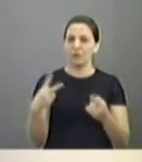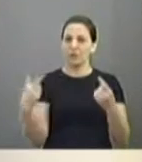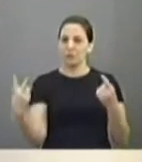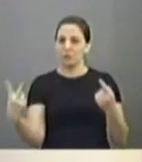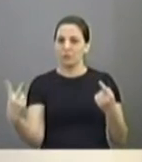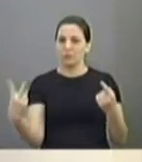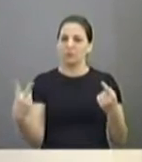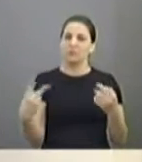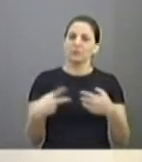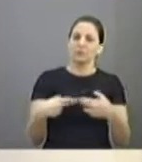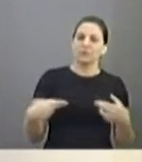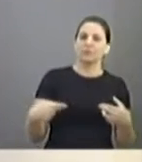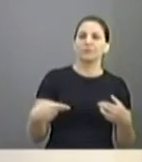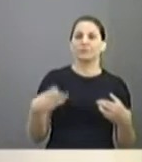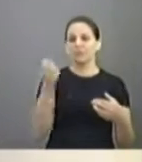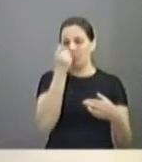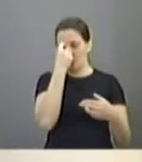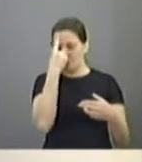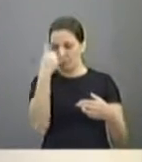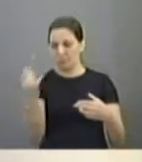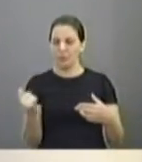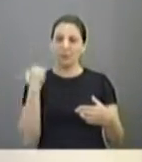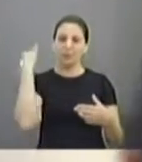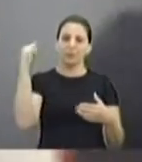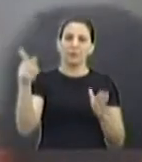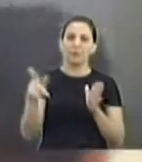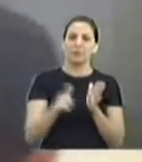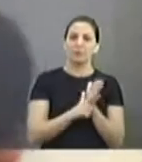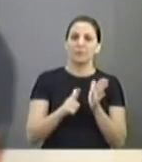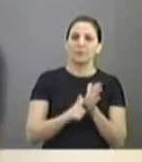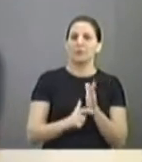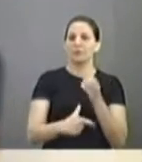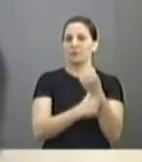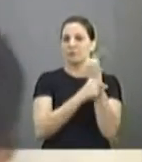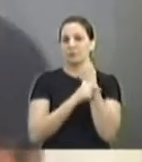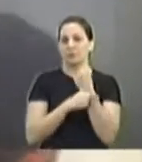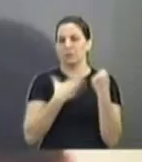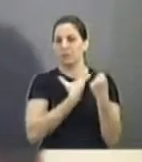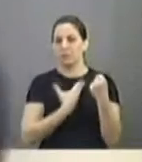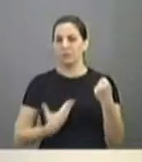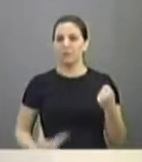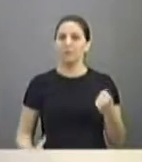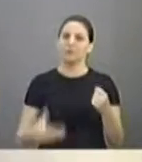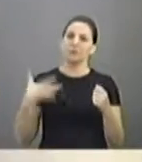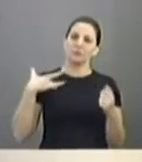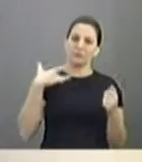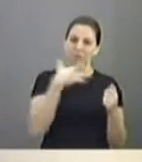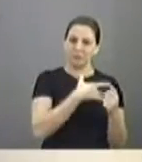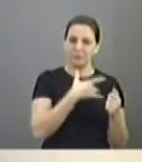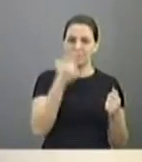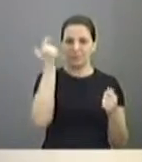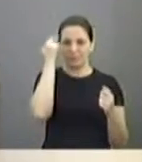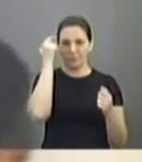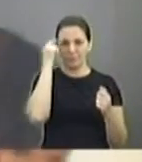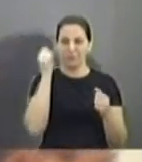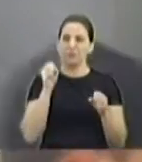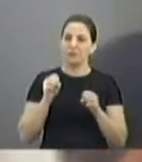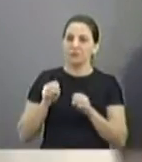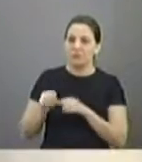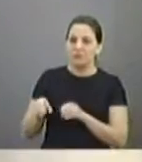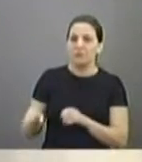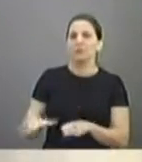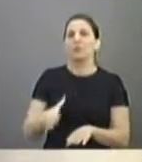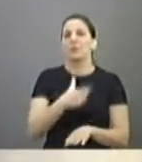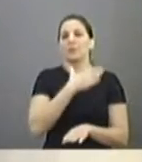que eu não tenho dúvida, cumprem um papel importante quando a gente pensa em segurança pública, quando a gente pensa em saúde, quando a gente pensa em educação, qualidade